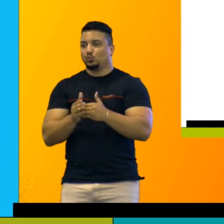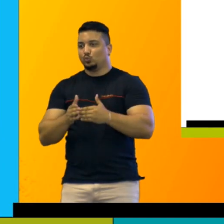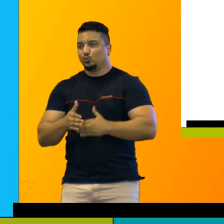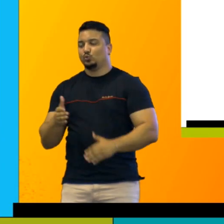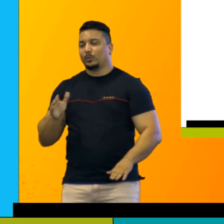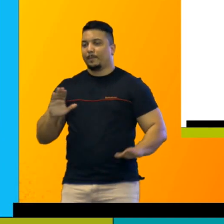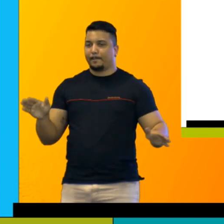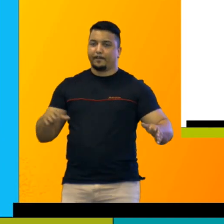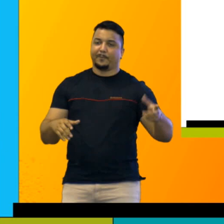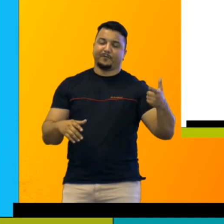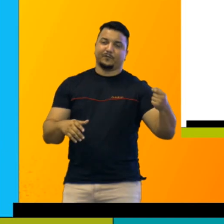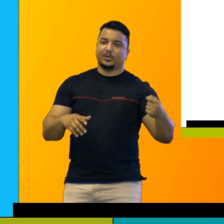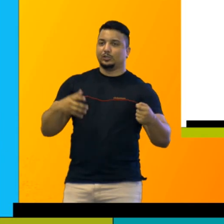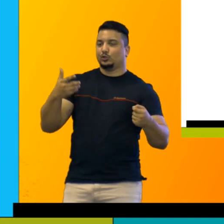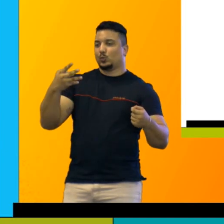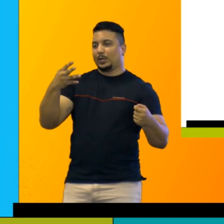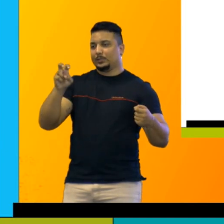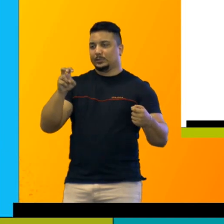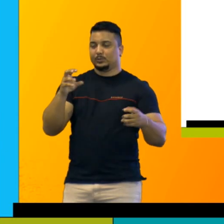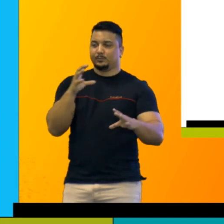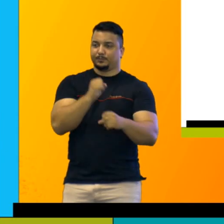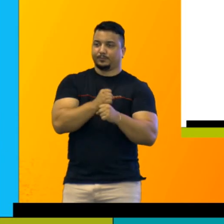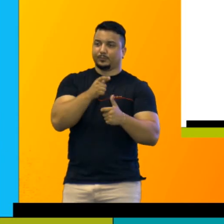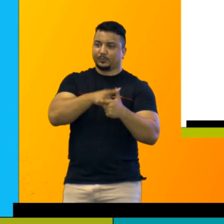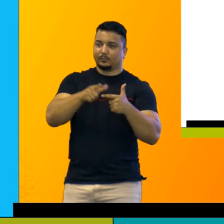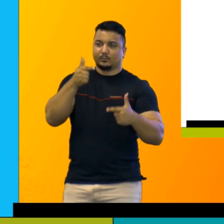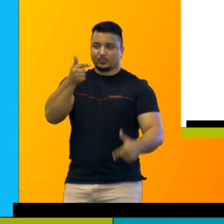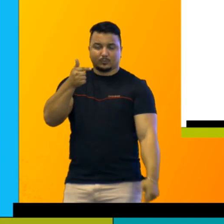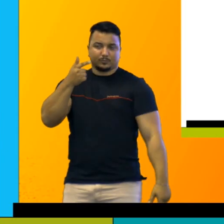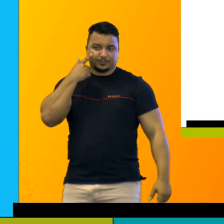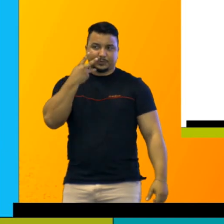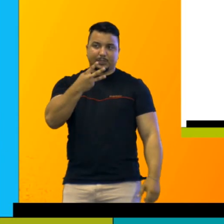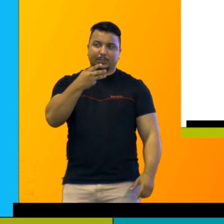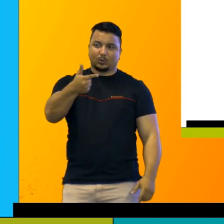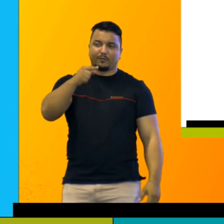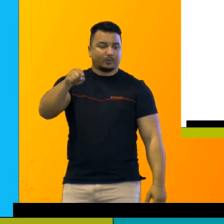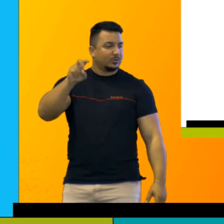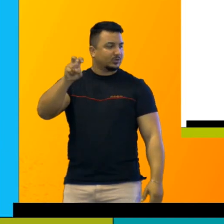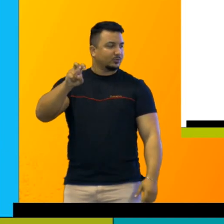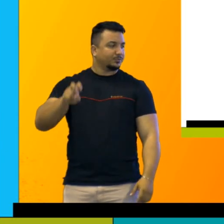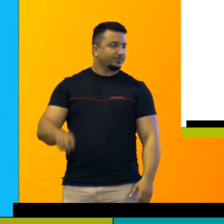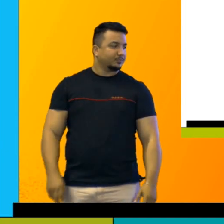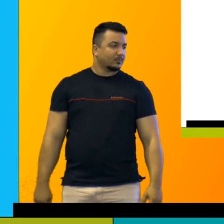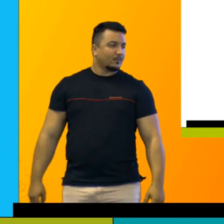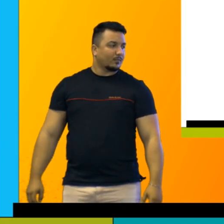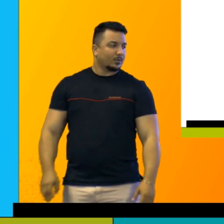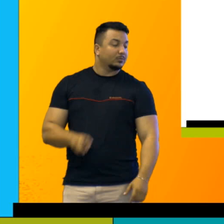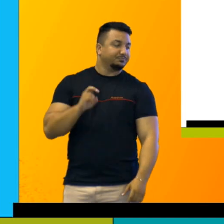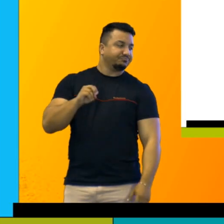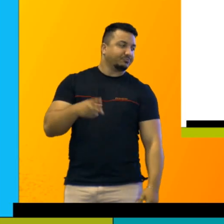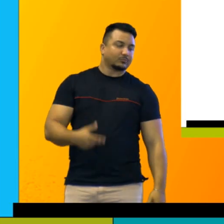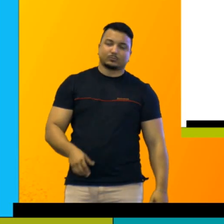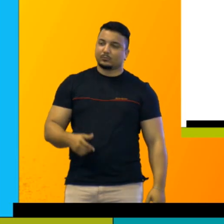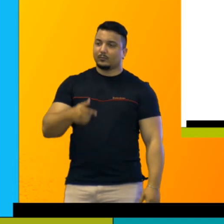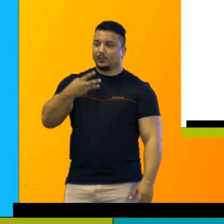semana. Então é a média do 20 e do 45. Dois valores, eu somo e divido por 2. Morreu.